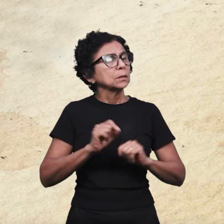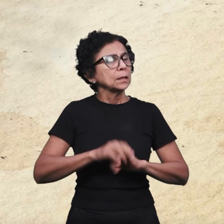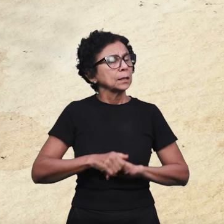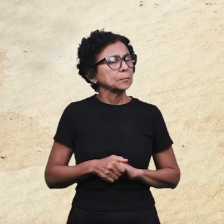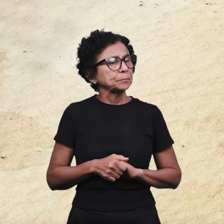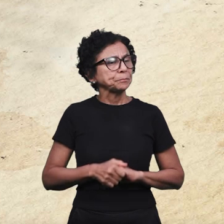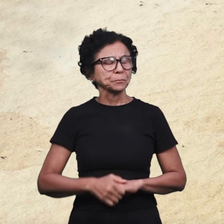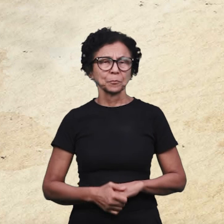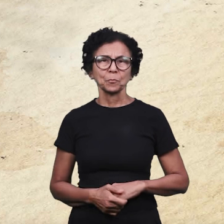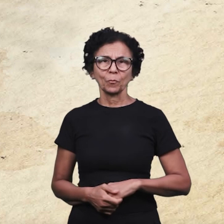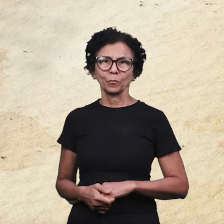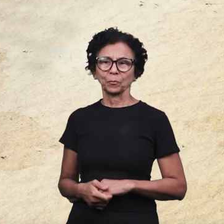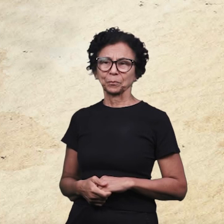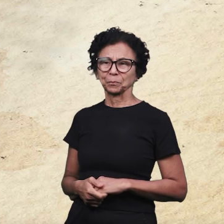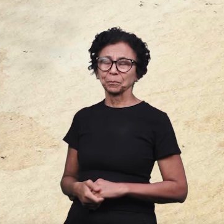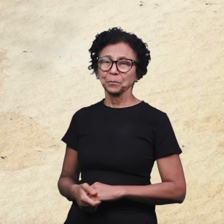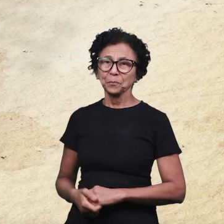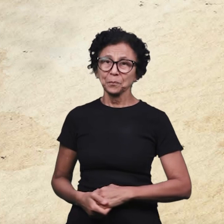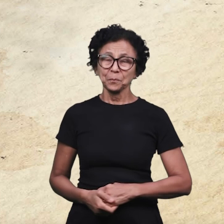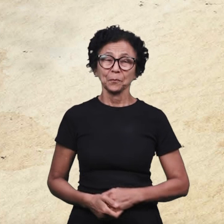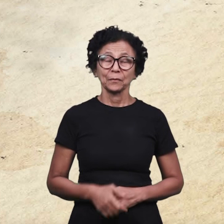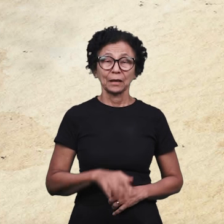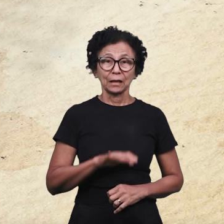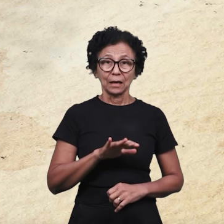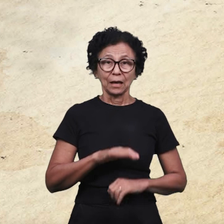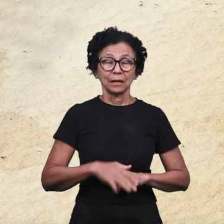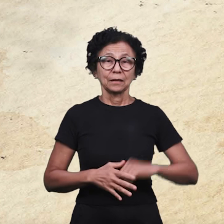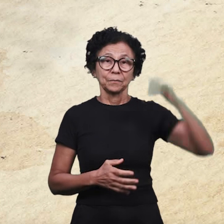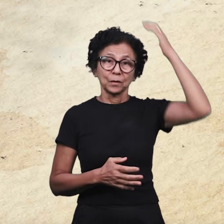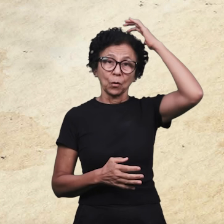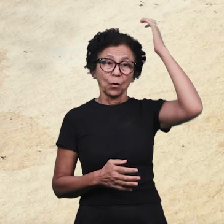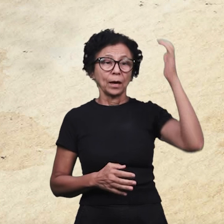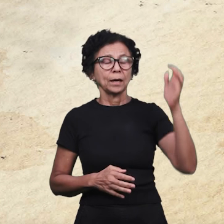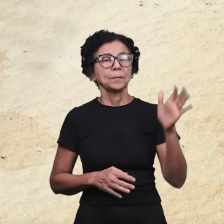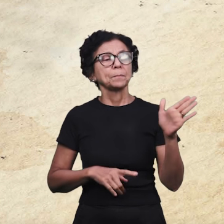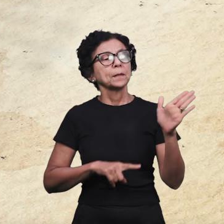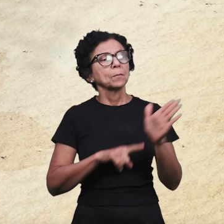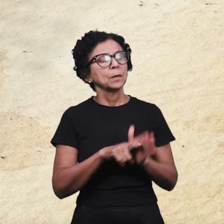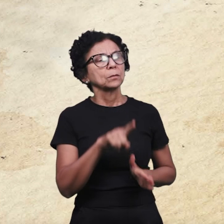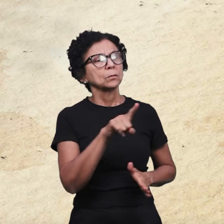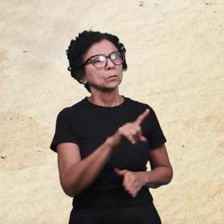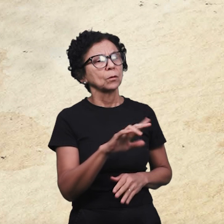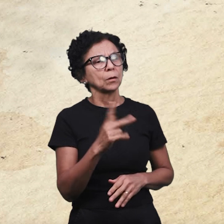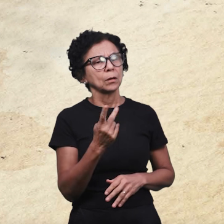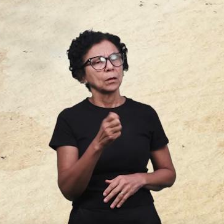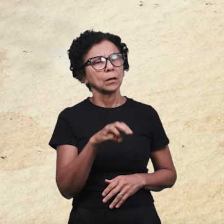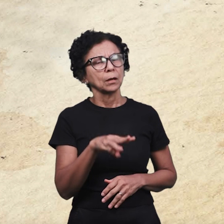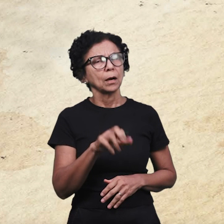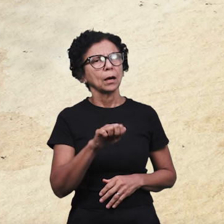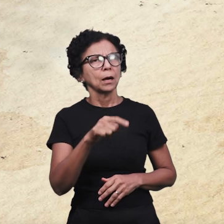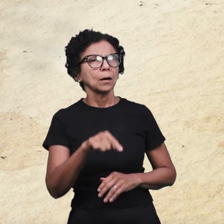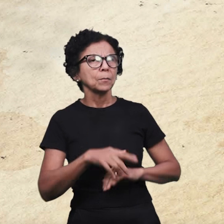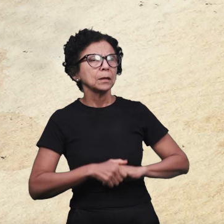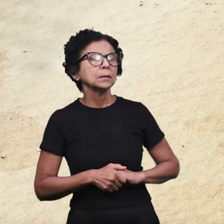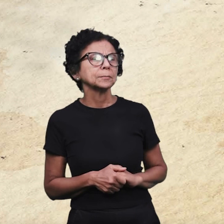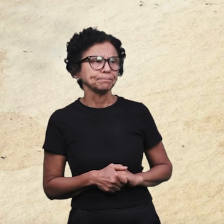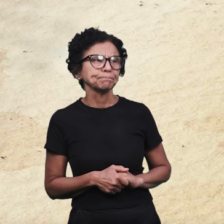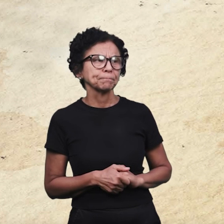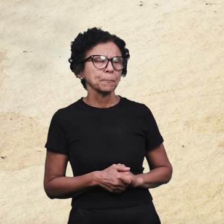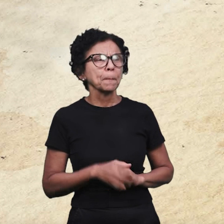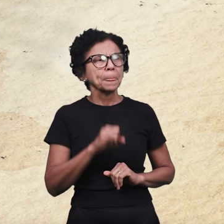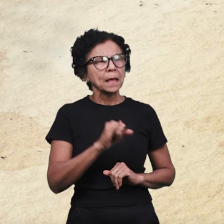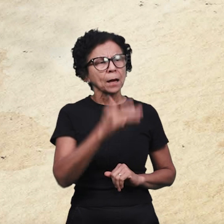até perguntou: que se fará o homem cuja honra o rei se agrada, né? Amã disse: de quem? Aí ele